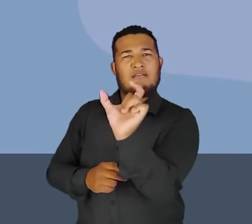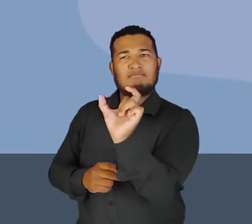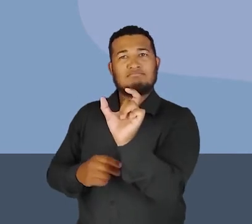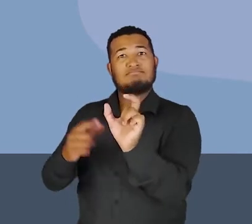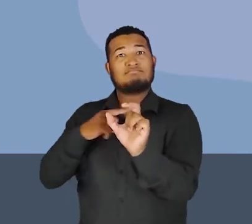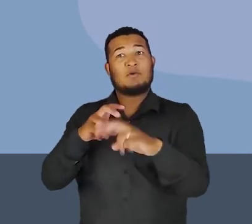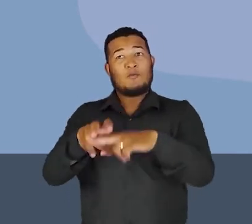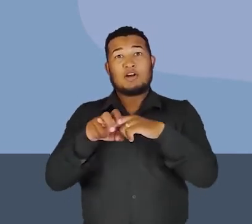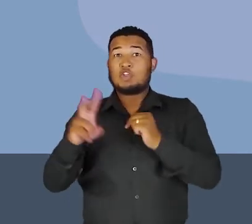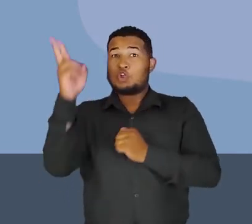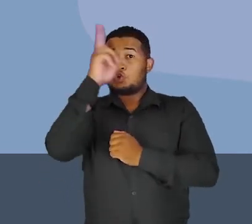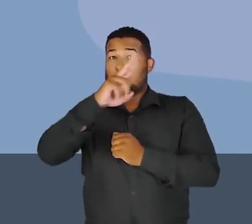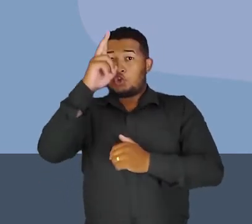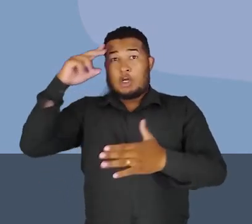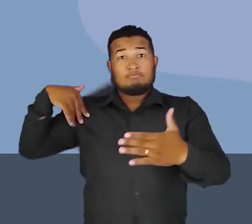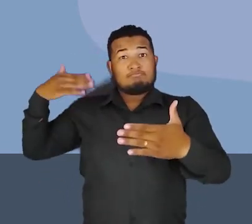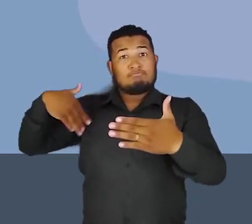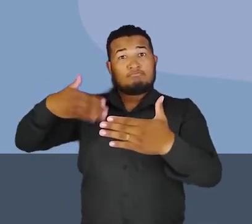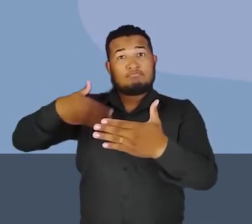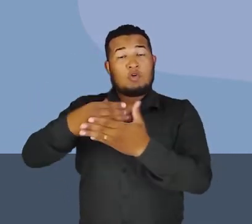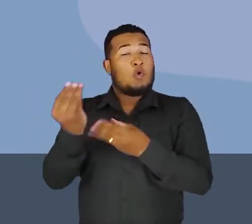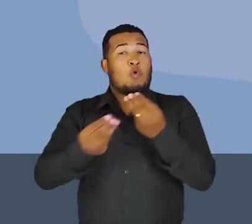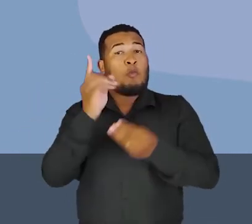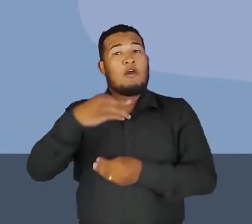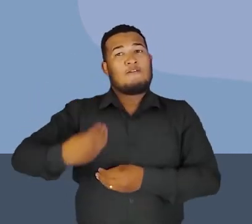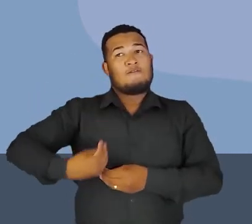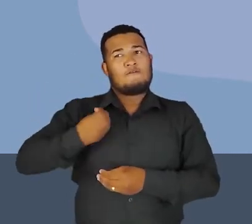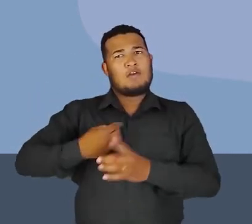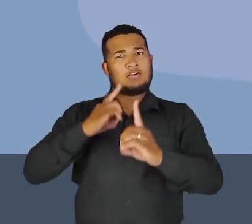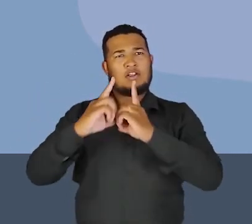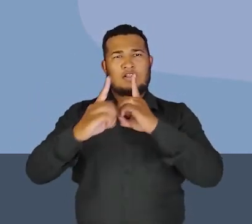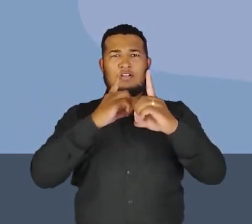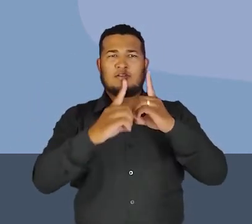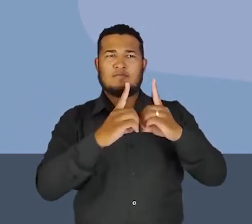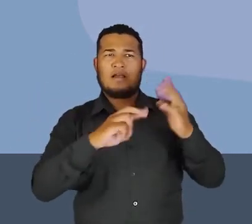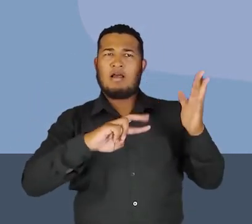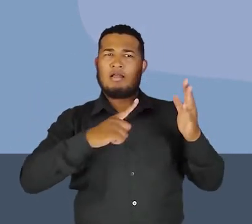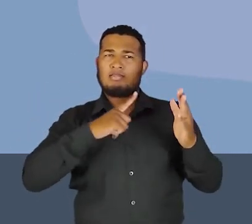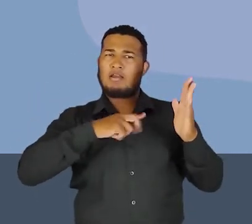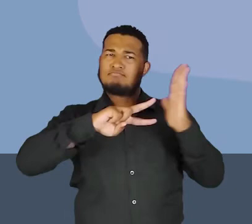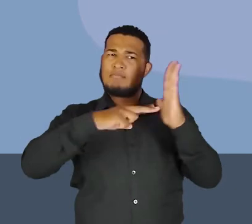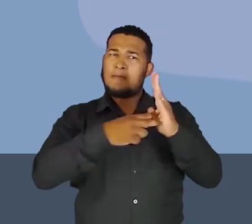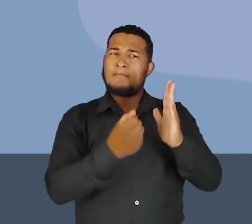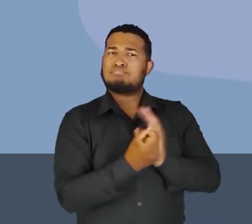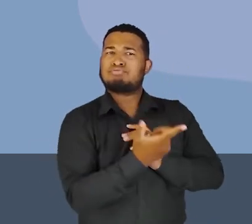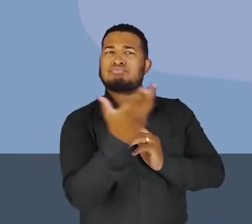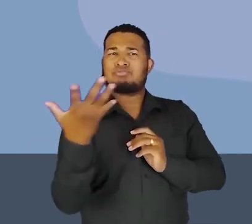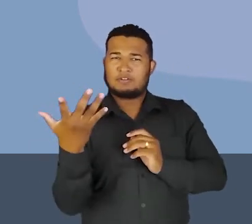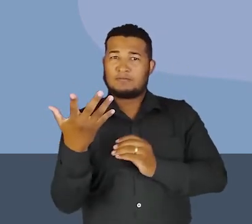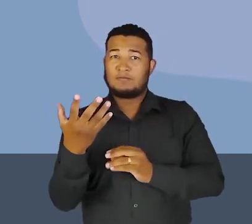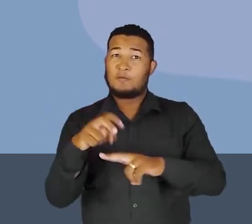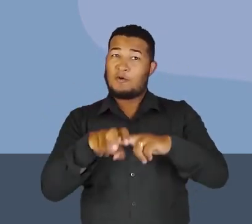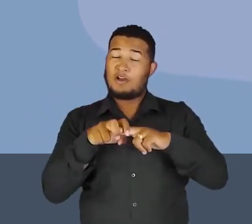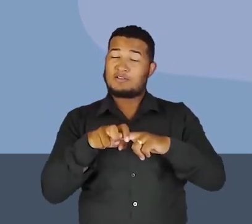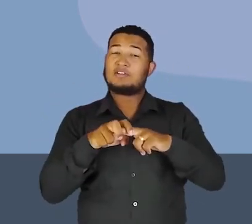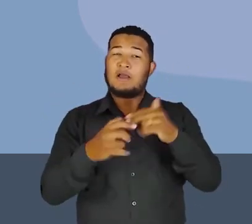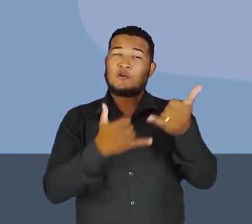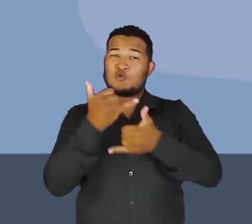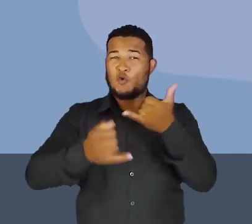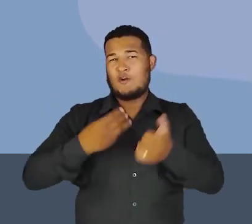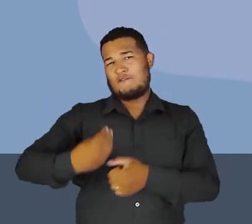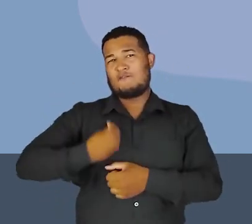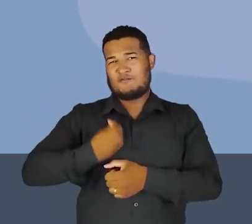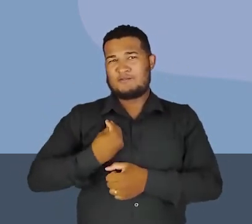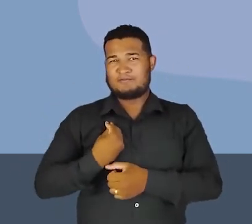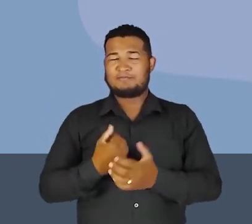pelo processo histórico, pela nossa dinâmica de vida, que a gente vai dando sentidos diferenciados para essa palavra, né, no nosso jogo de vida. Então ele faz